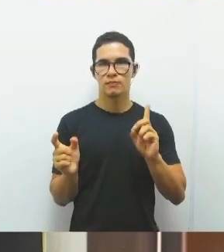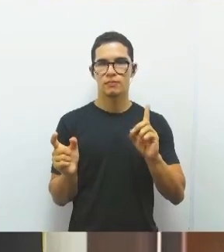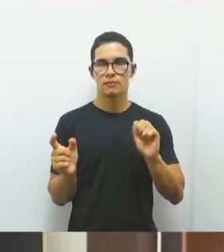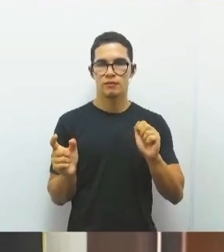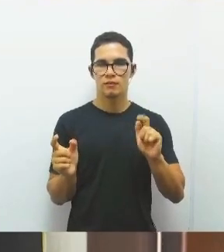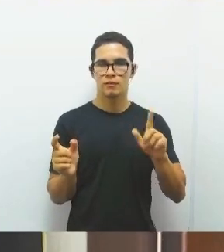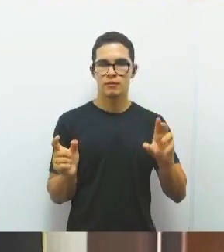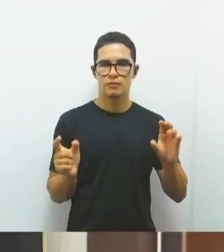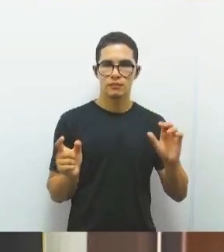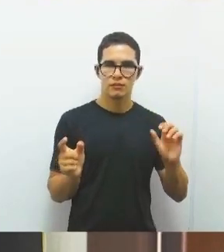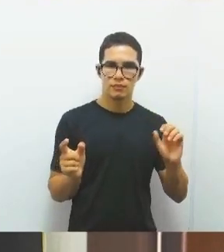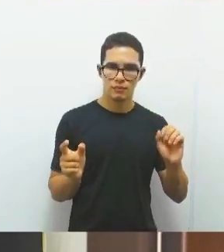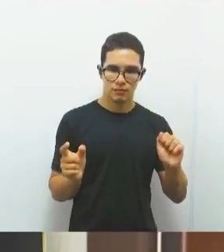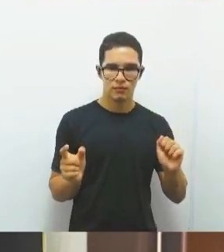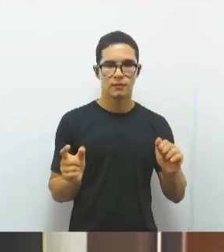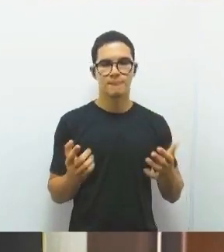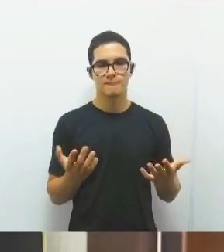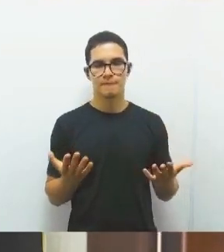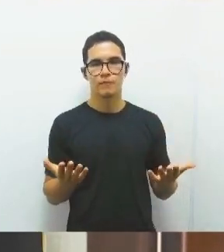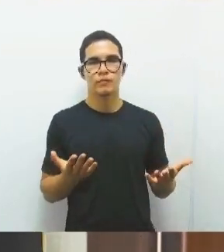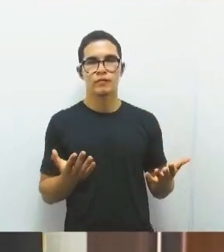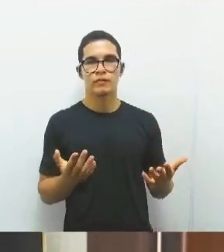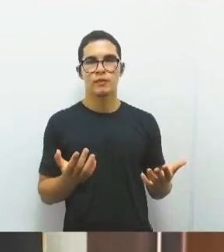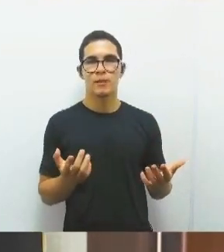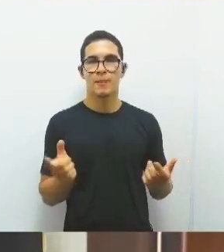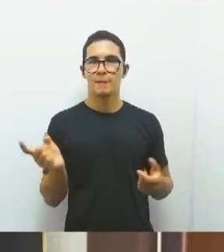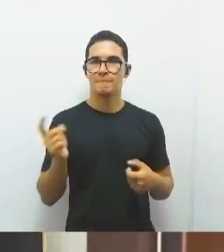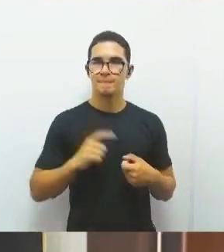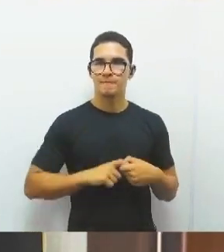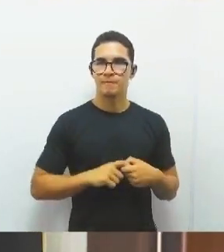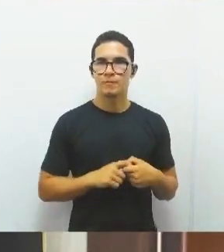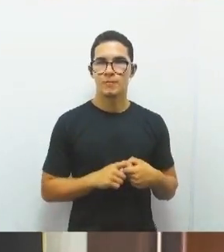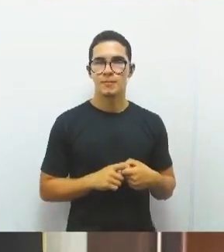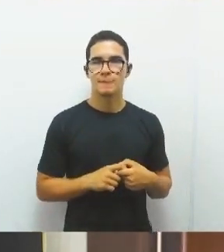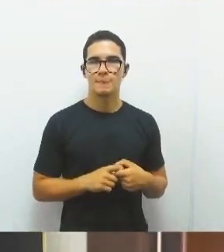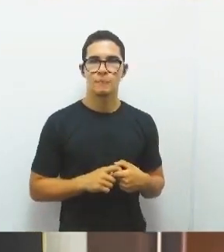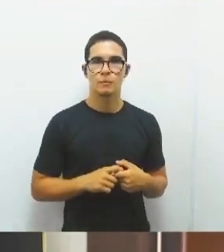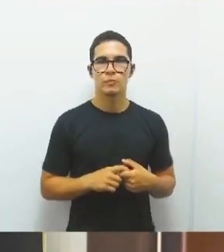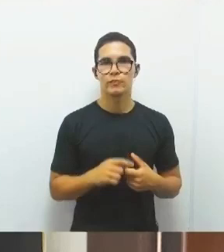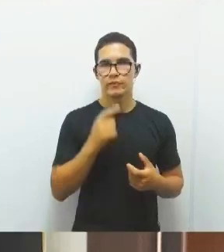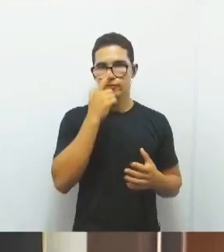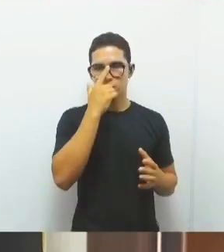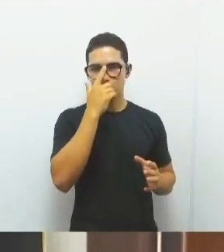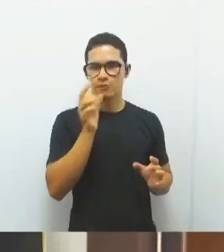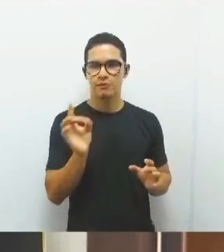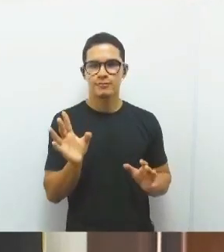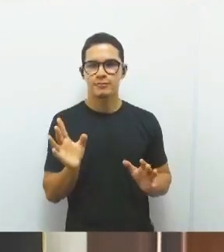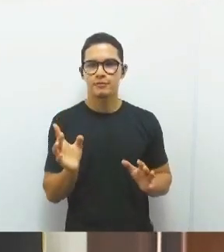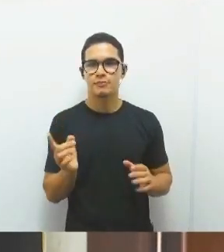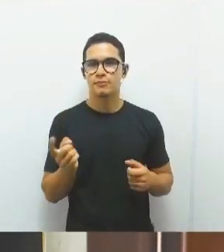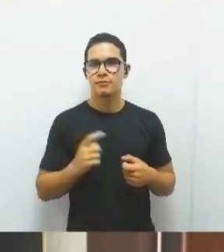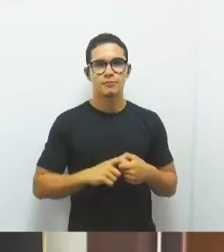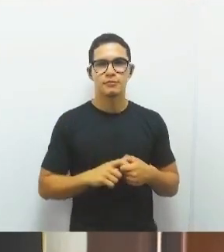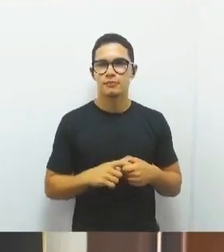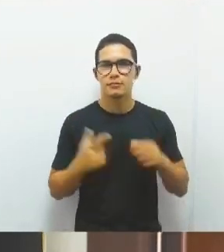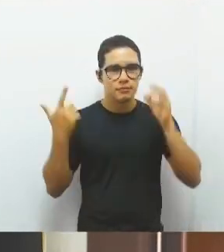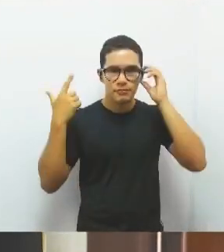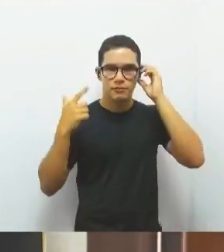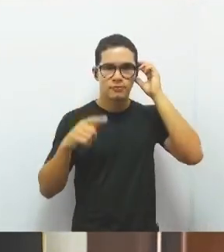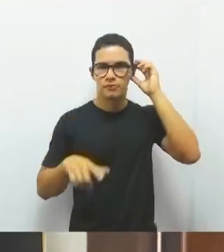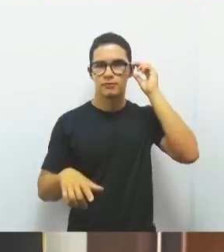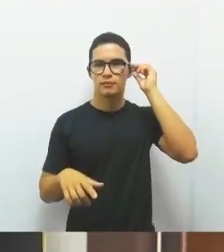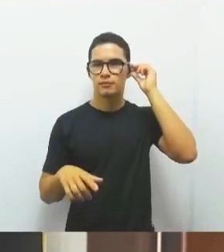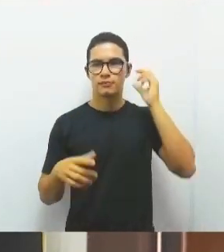dessa Tribuna aqui nessa Tribuna foi a retomada do passageiro cidadão só que retomou e as pessoas não CONSEG se